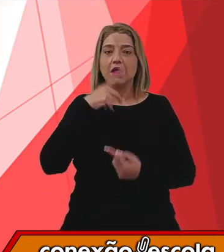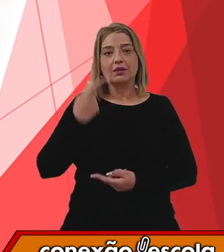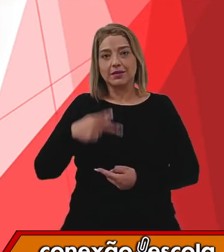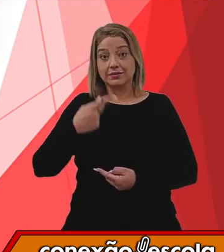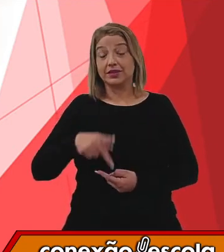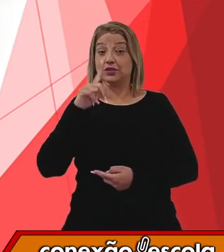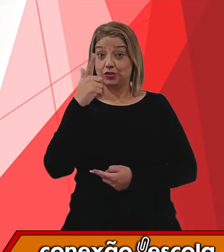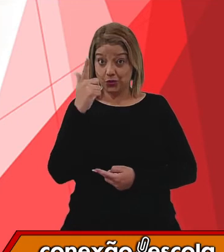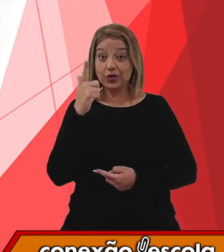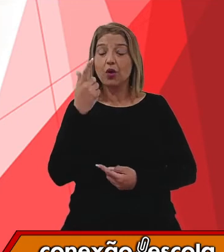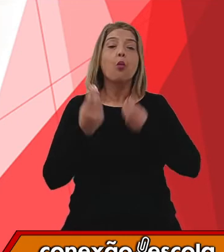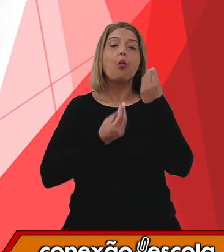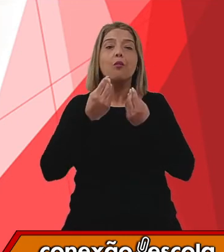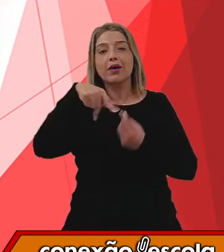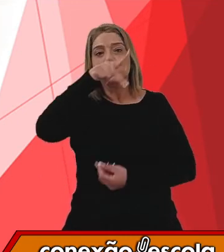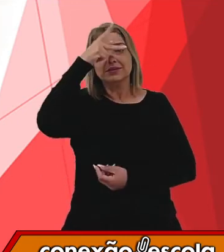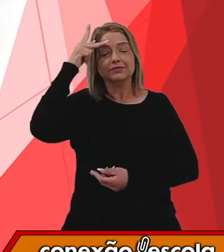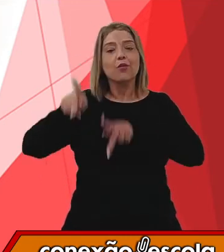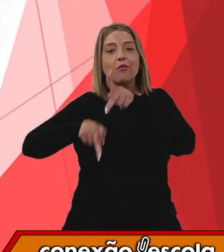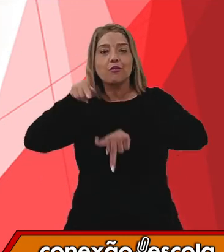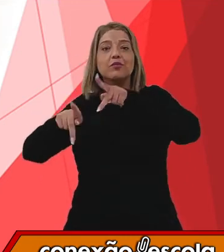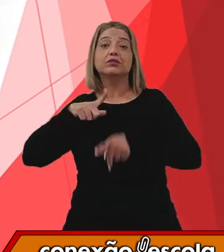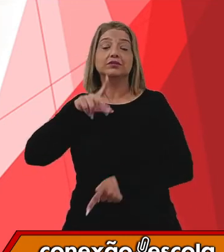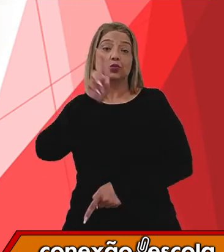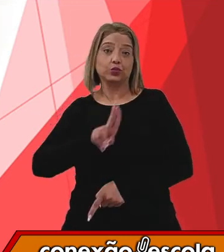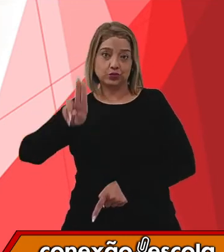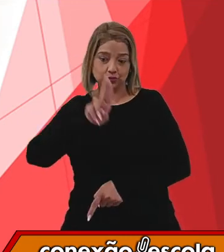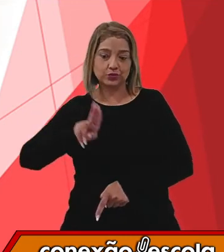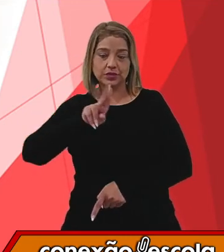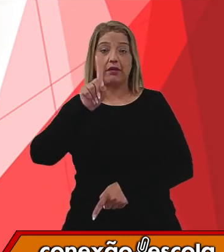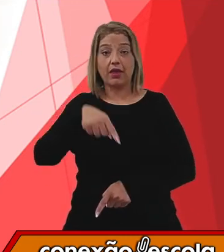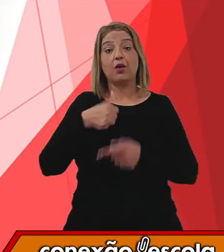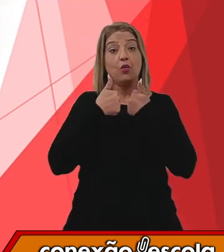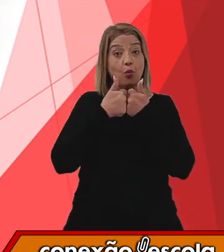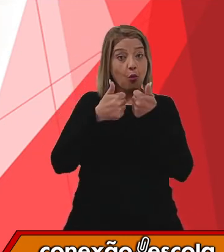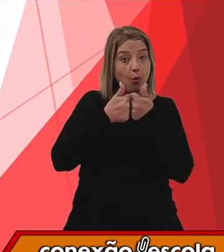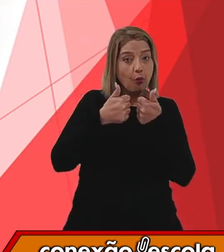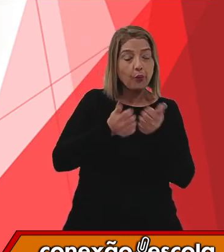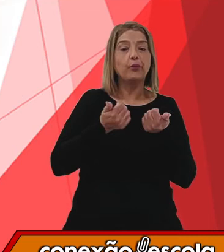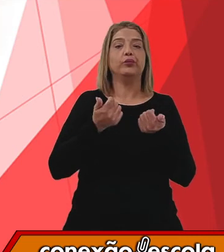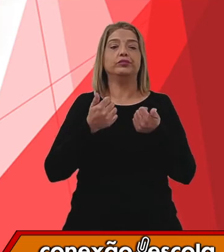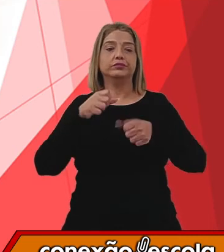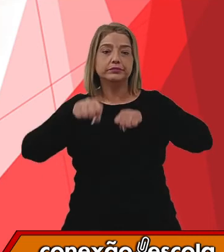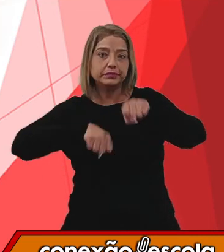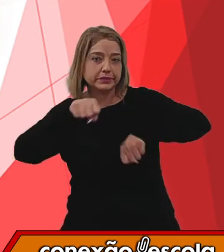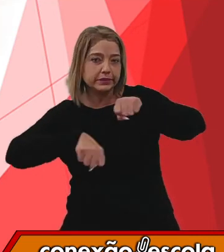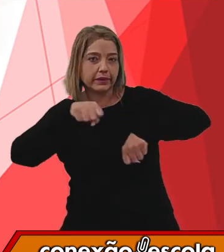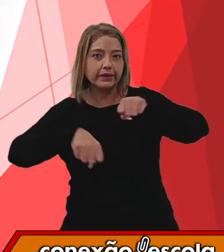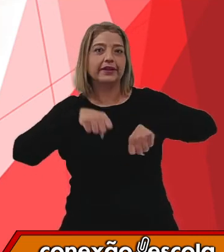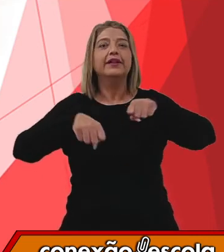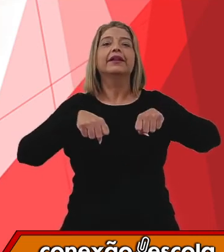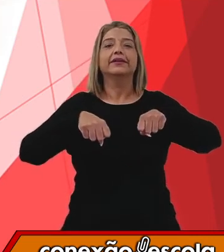transportes utilizados pela população goianiense, que são bicicletas,